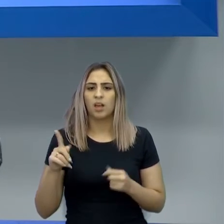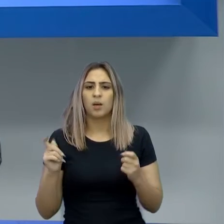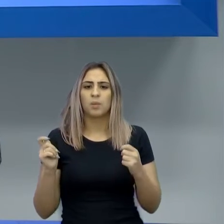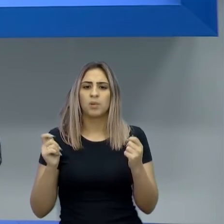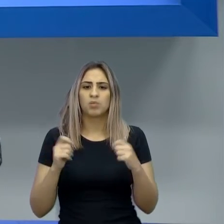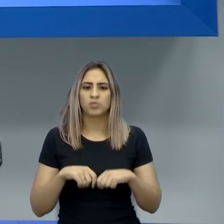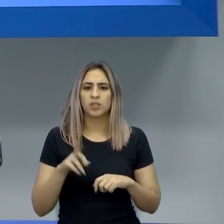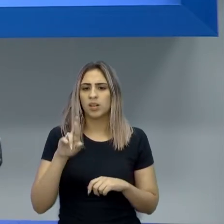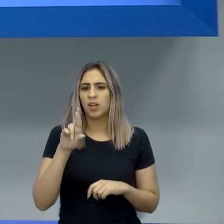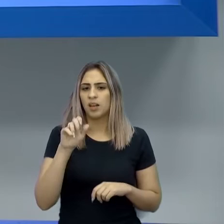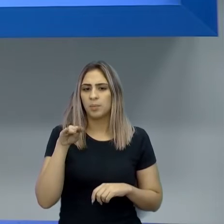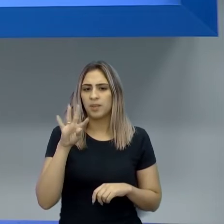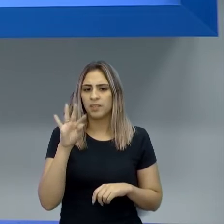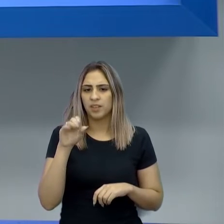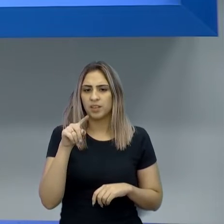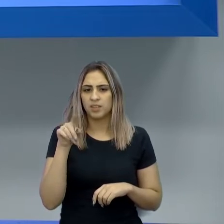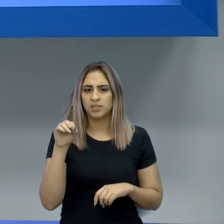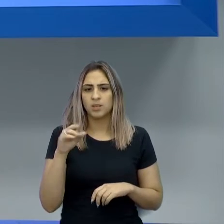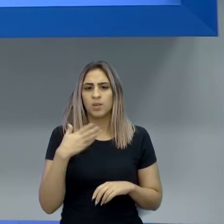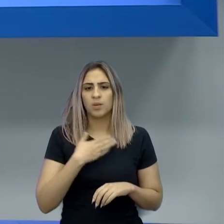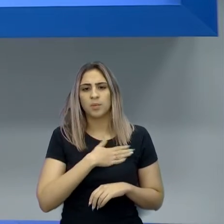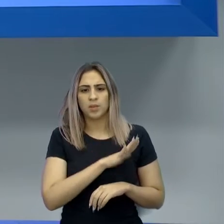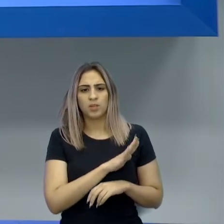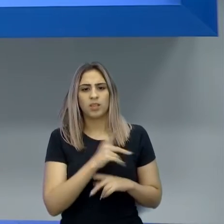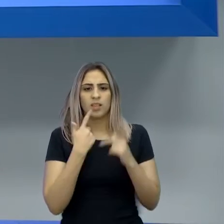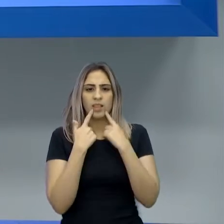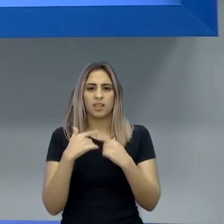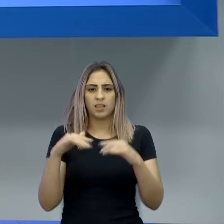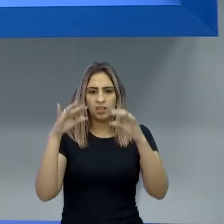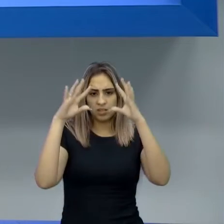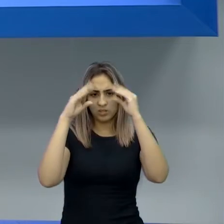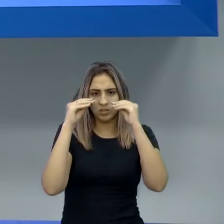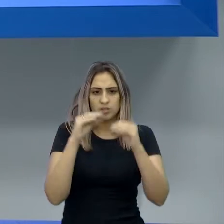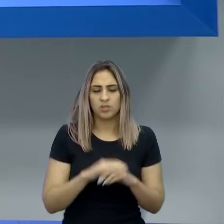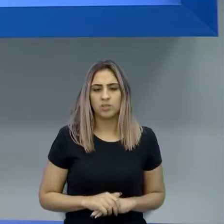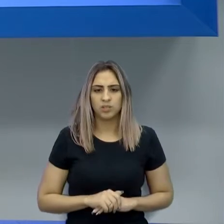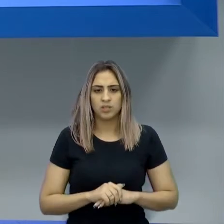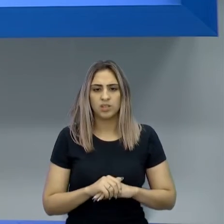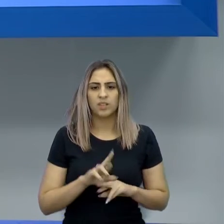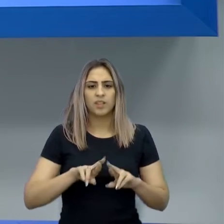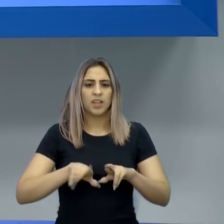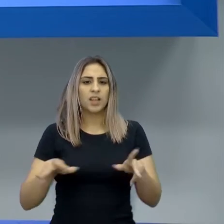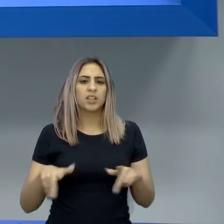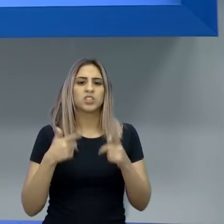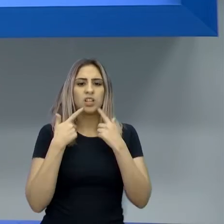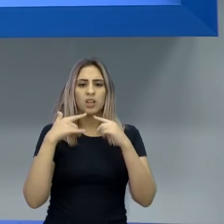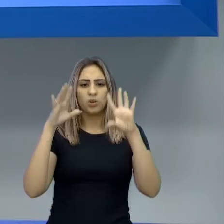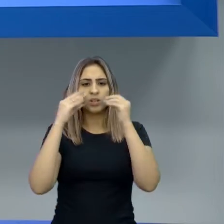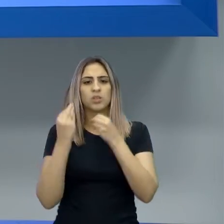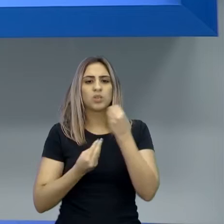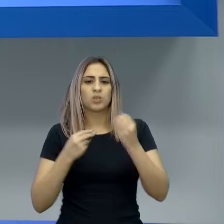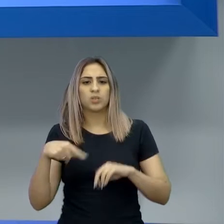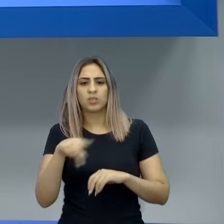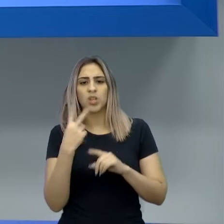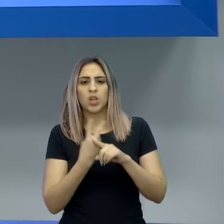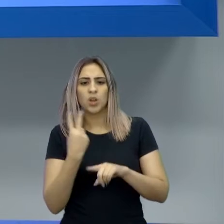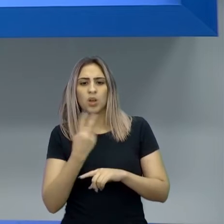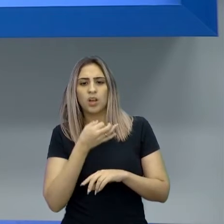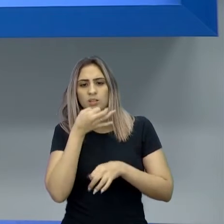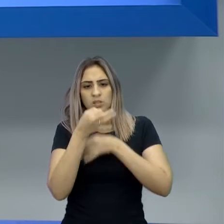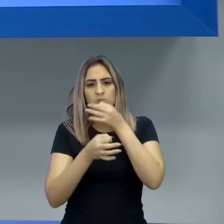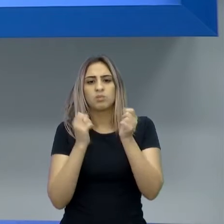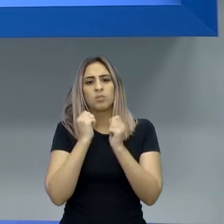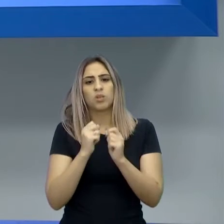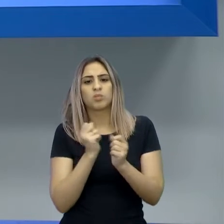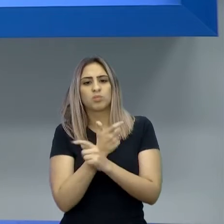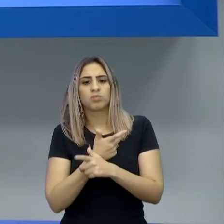de ramificações na temática do preconceito linguístico e variedade linguística, e como esses dois assuntos podem ampliar